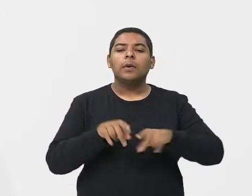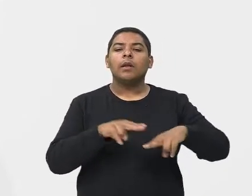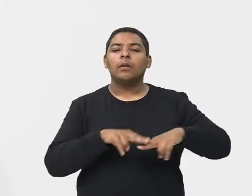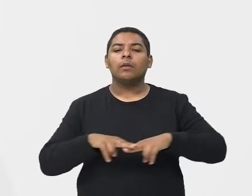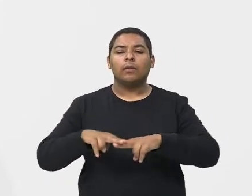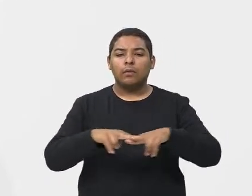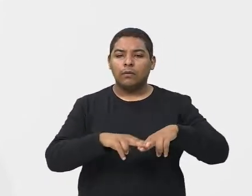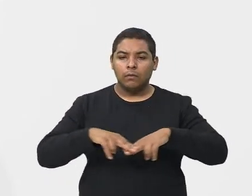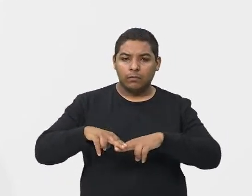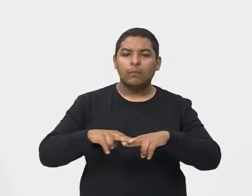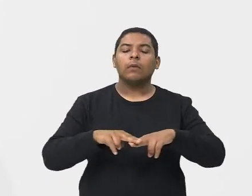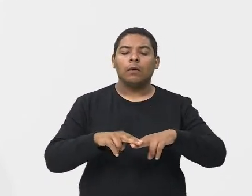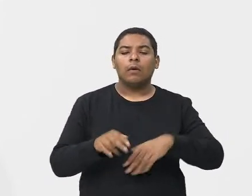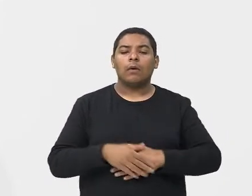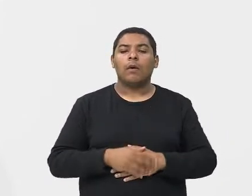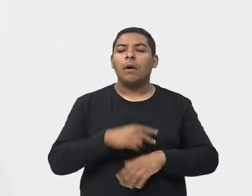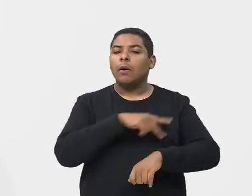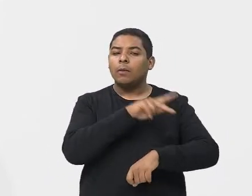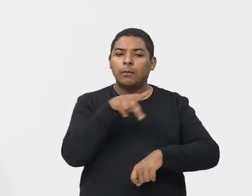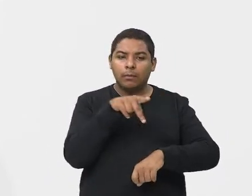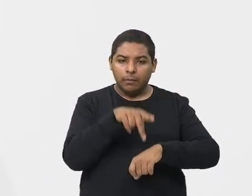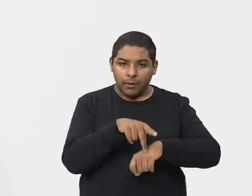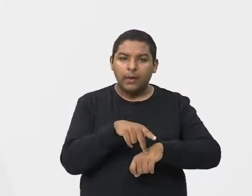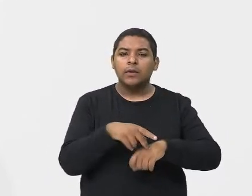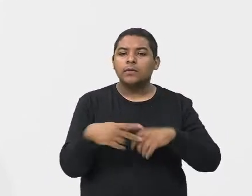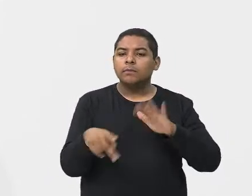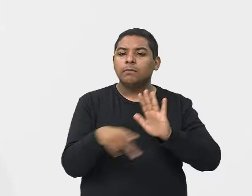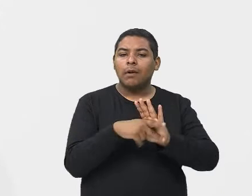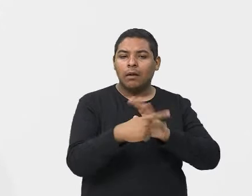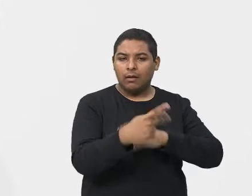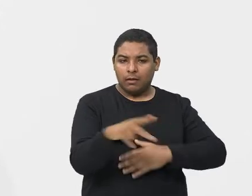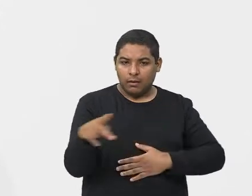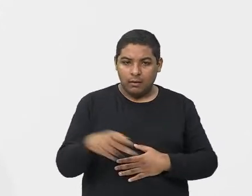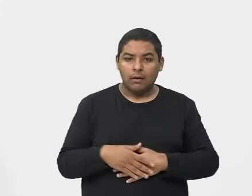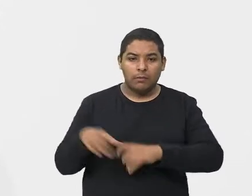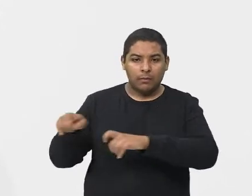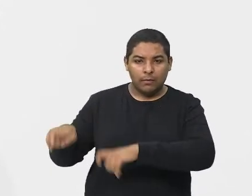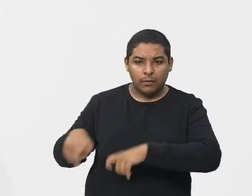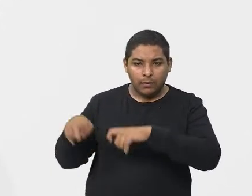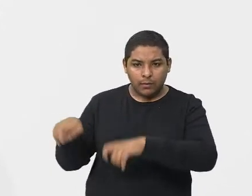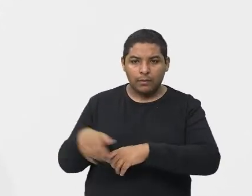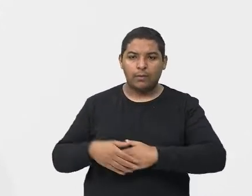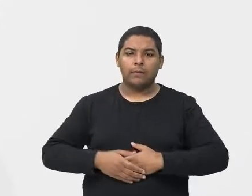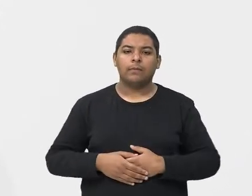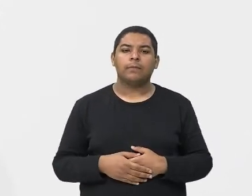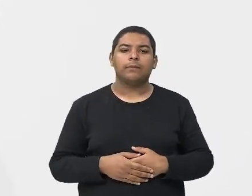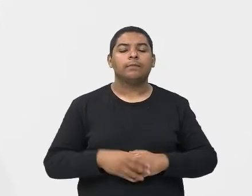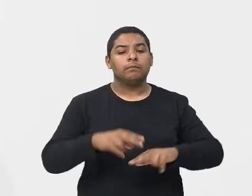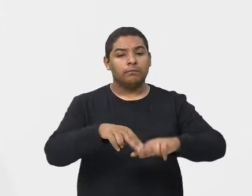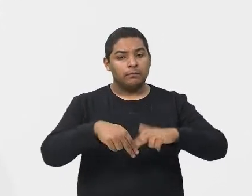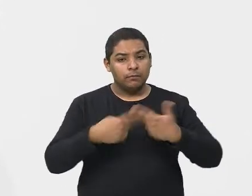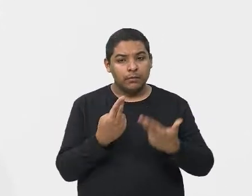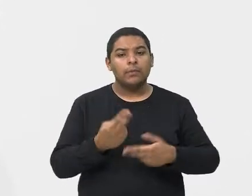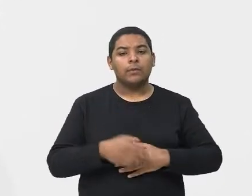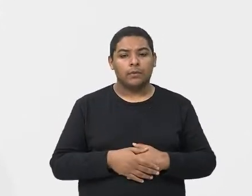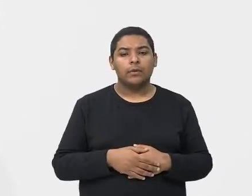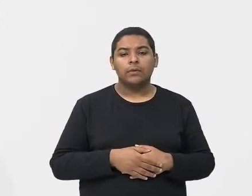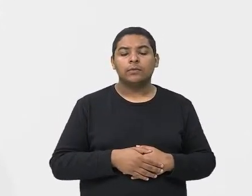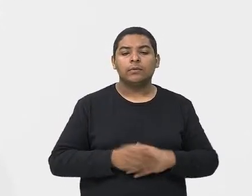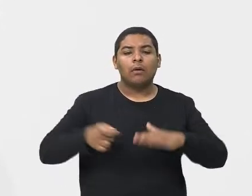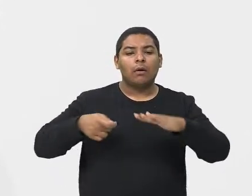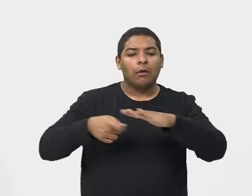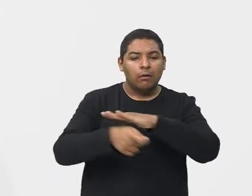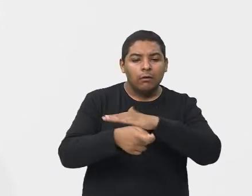país acidentado com pequenas áreas próprias para o cultivo arável. Por isso, o investimento na pecuária